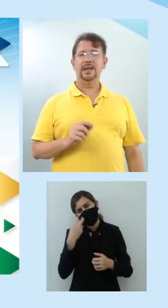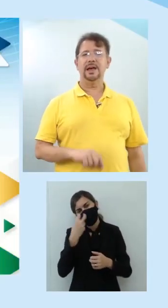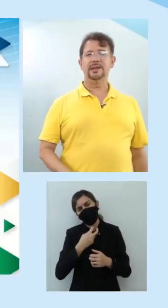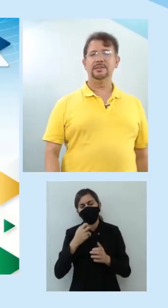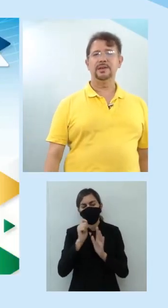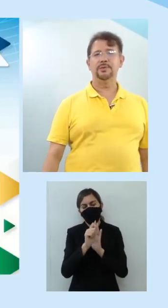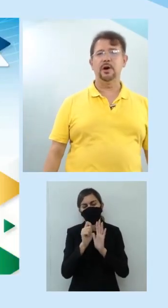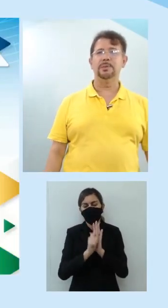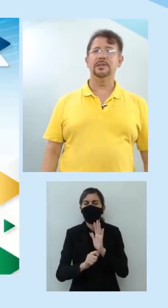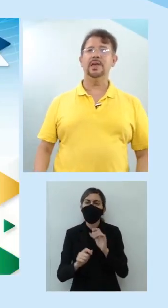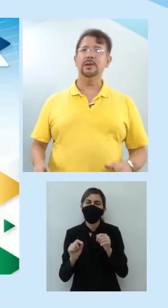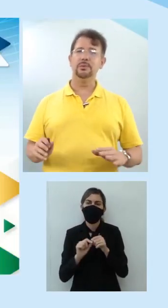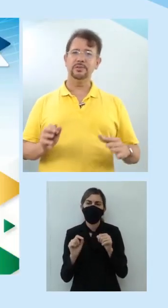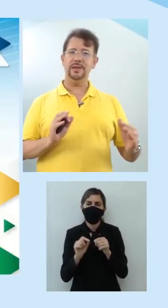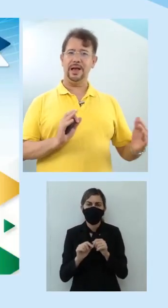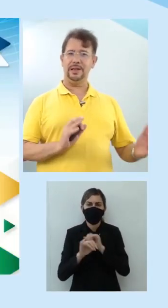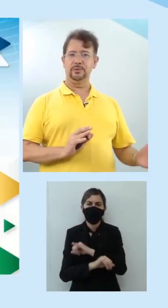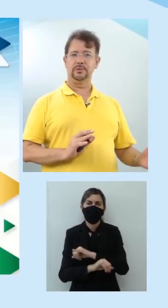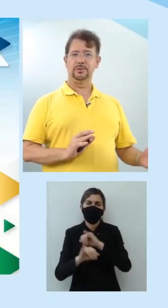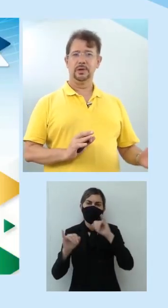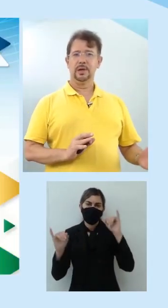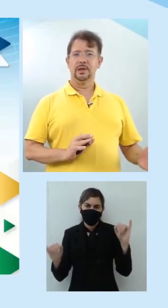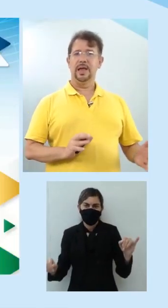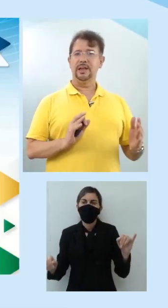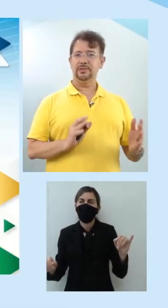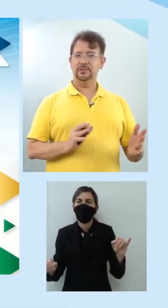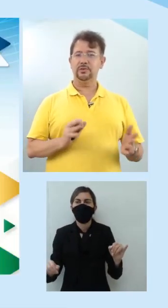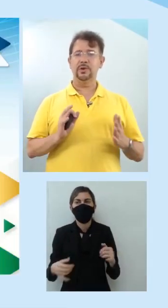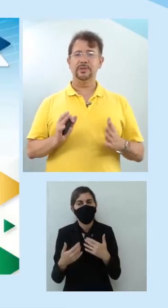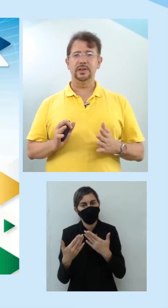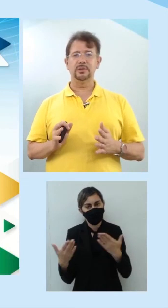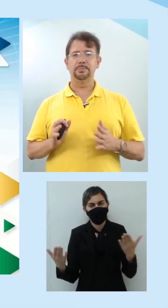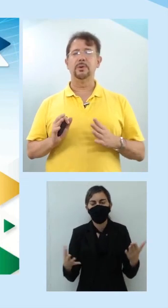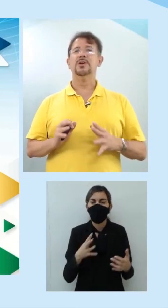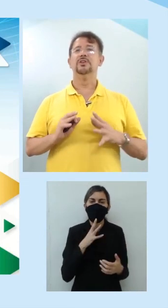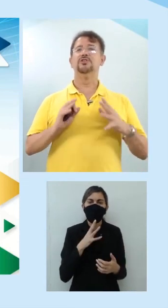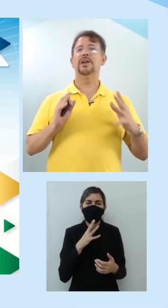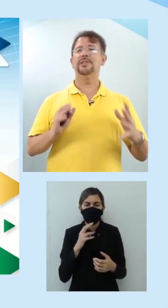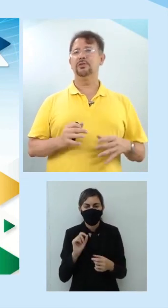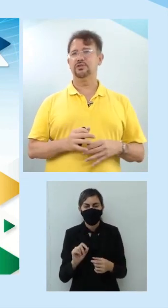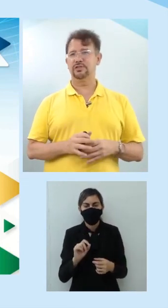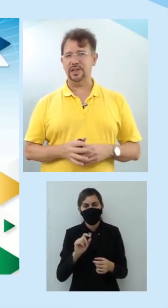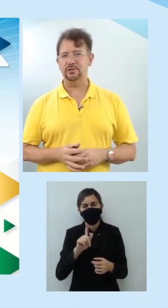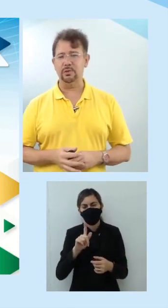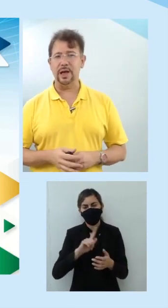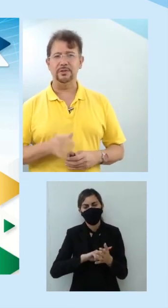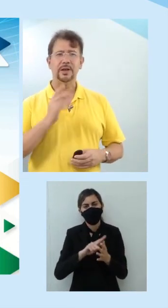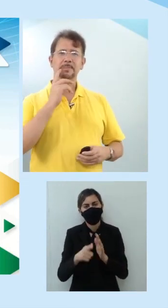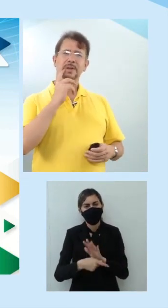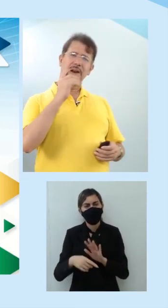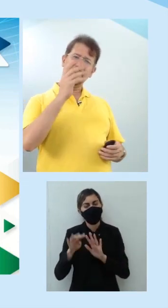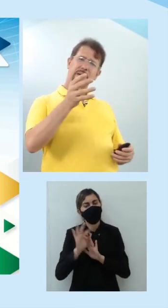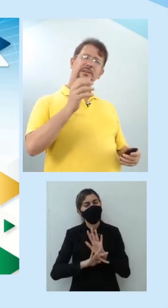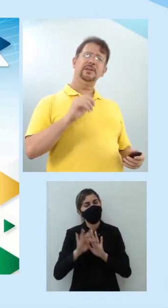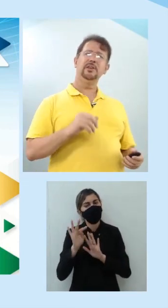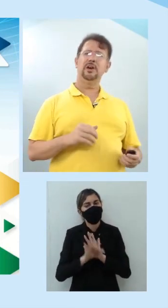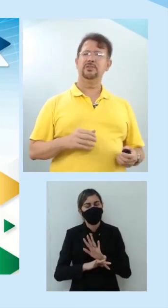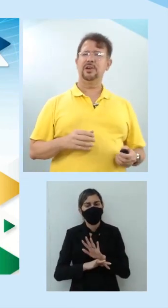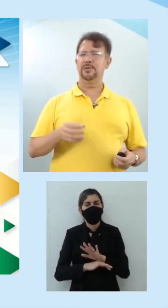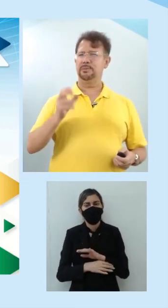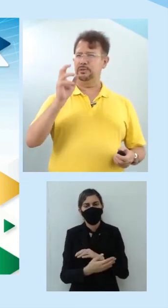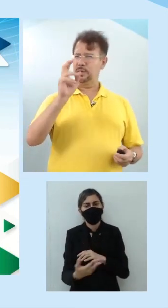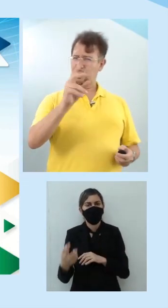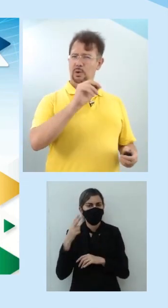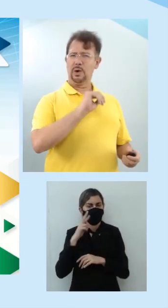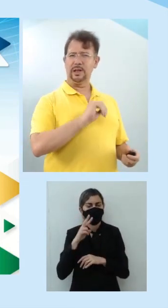se realiza em forma de enunciados, estes conhecidos por gêneros textuais. Lembrem-se que nós